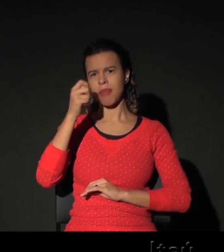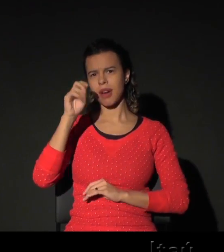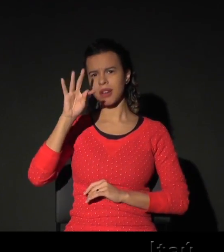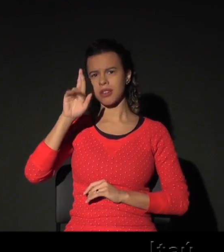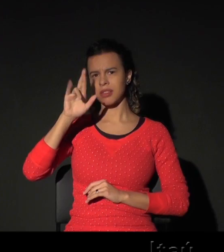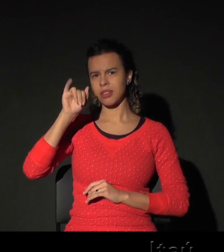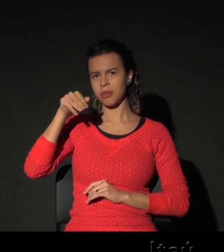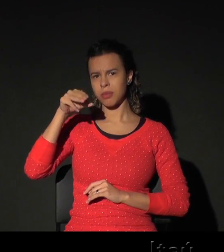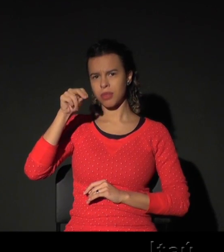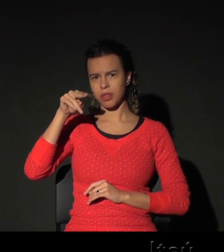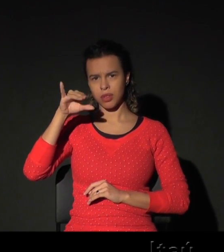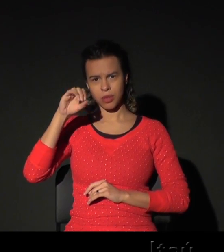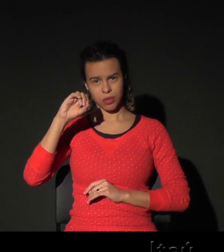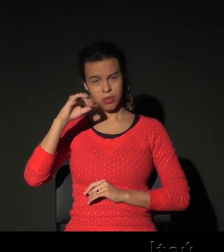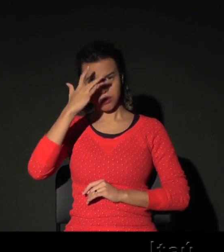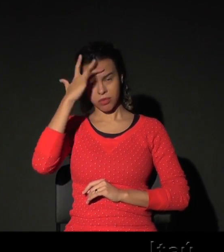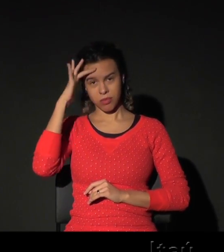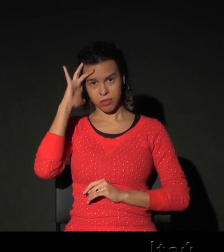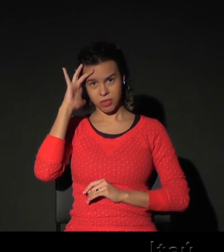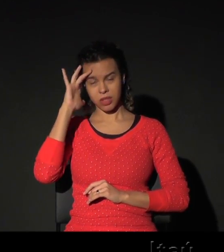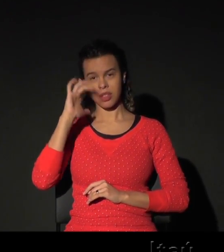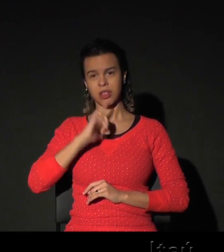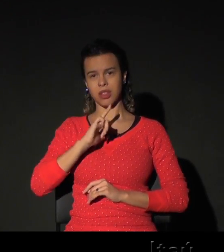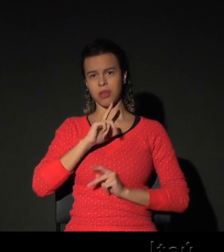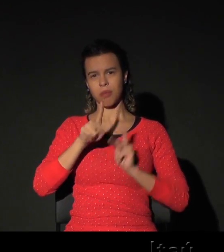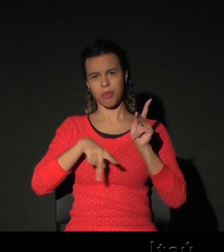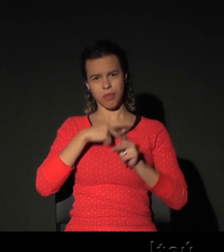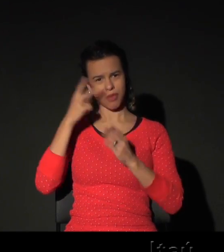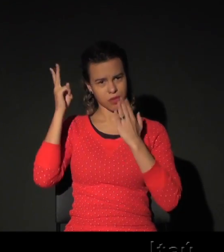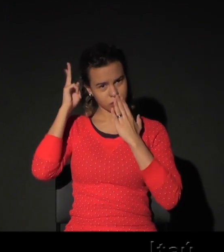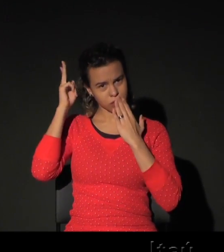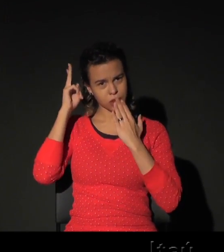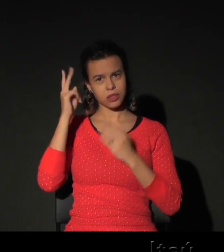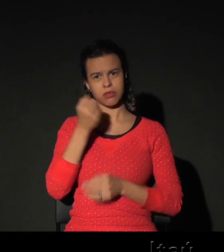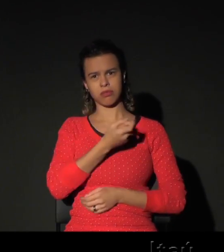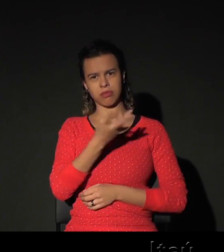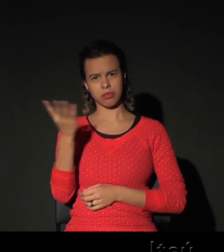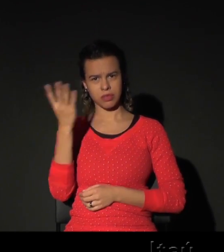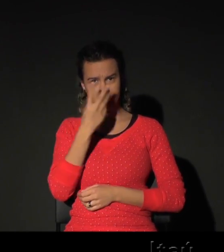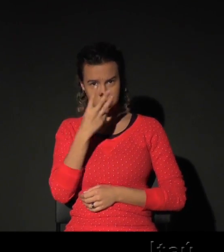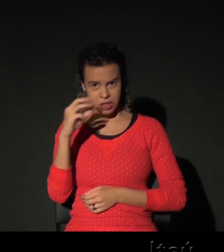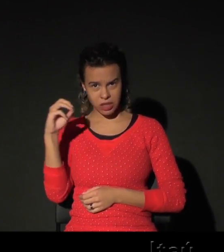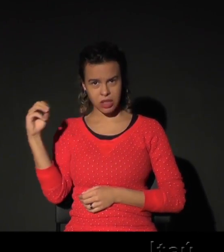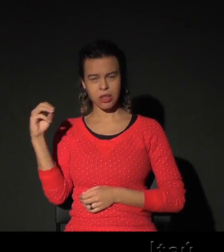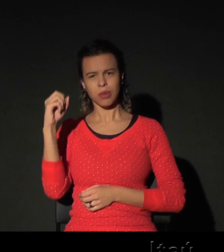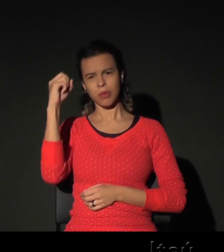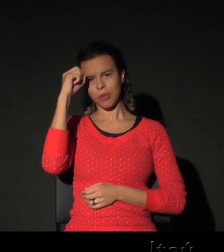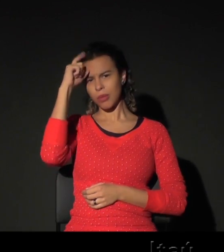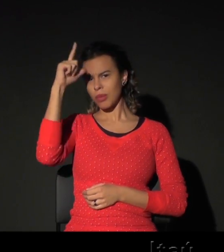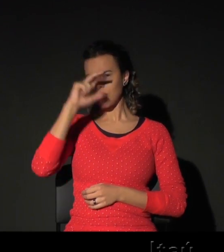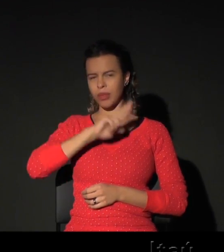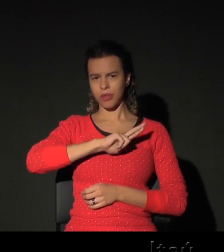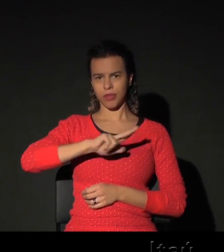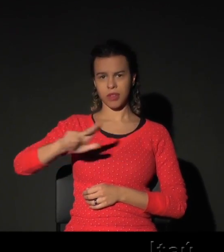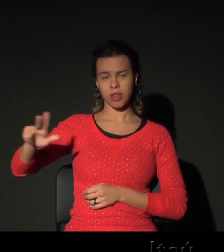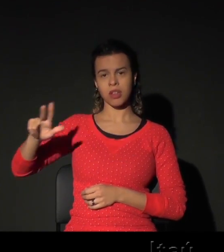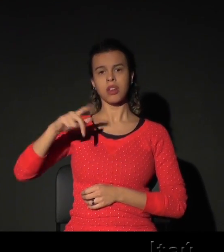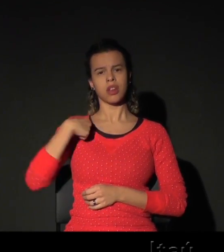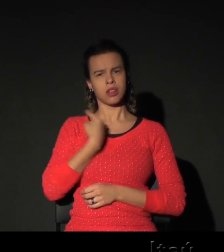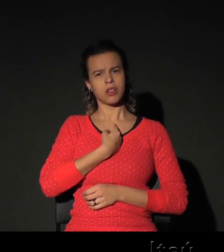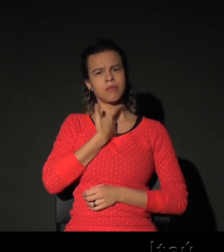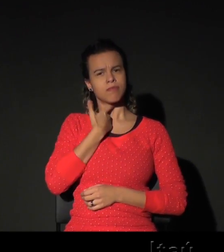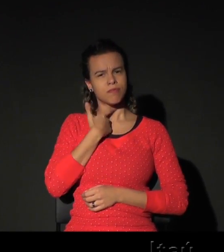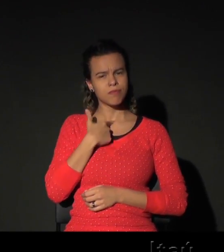temos mais de de 300 povos indígena cultura diferenciada desejamos que a nossa educação